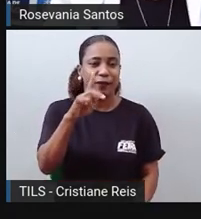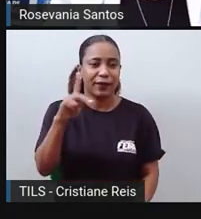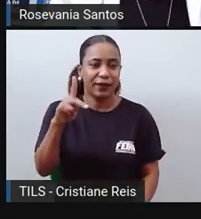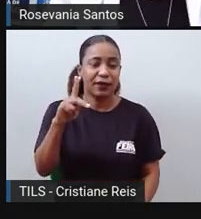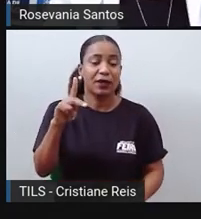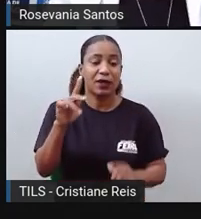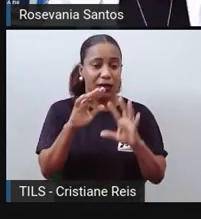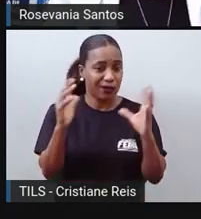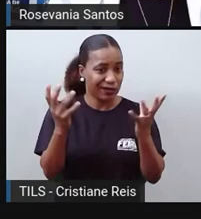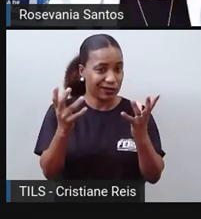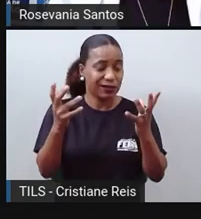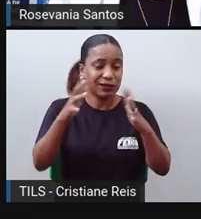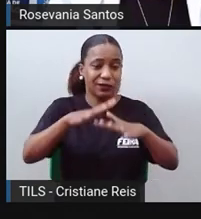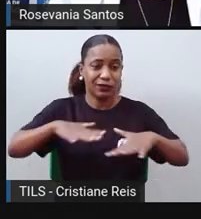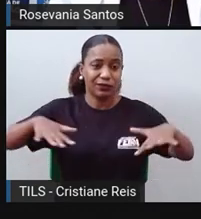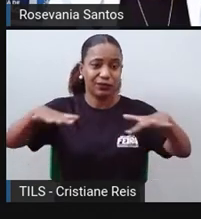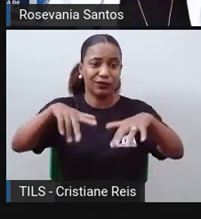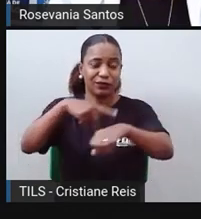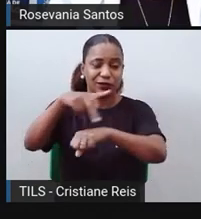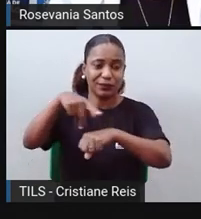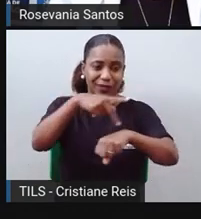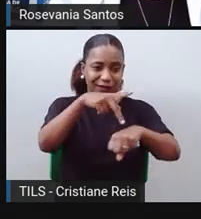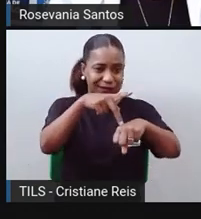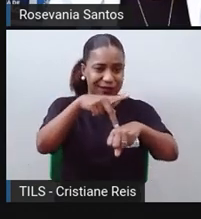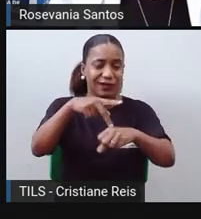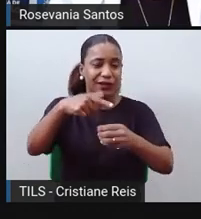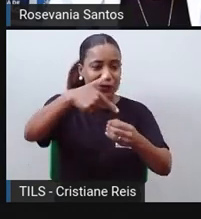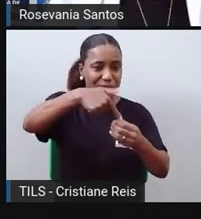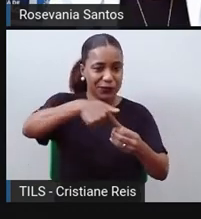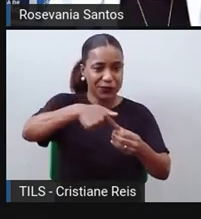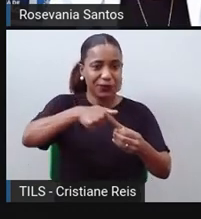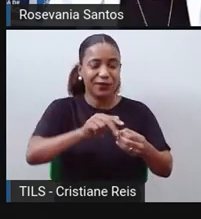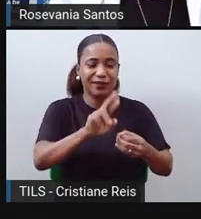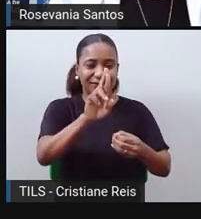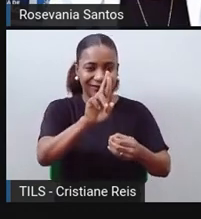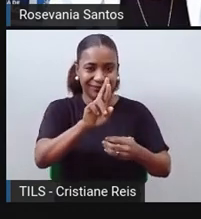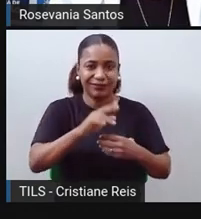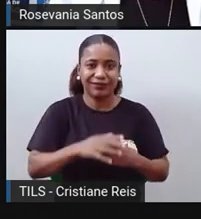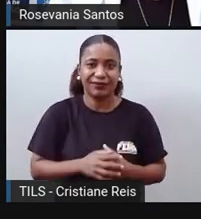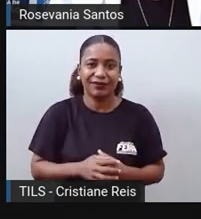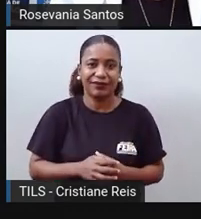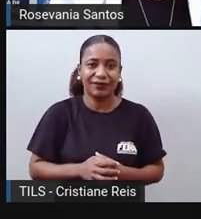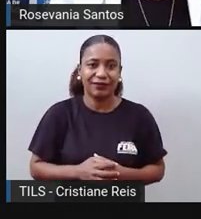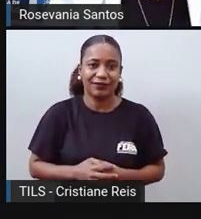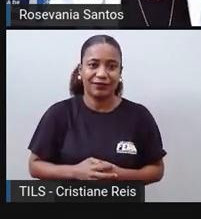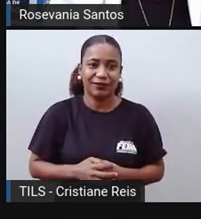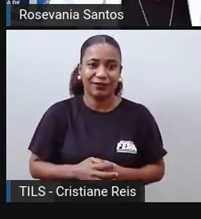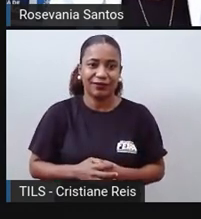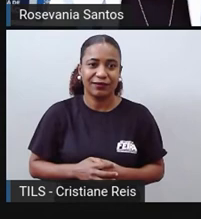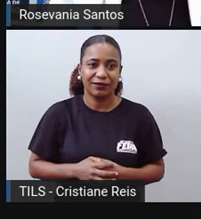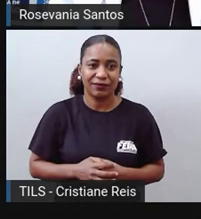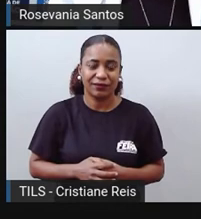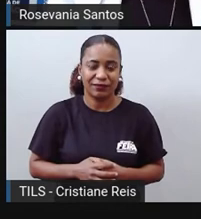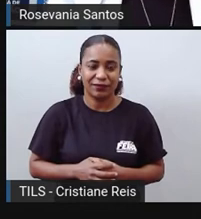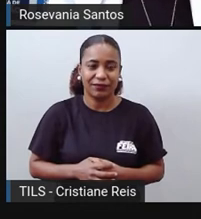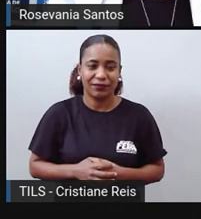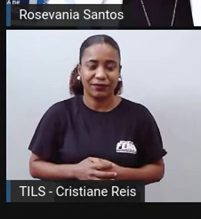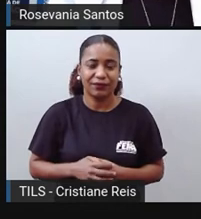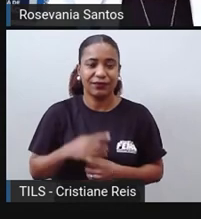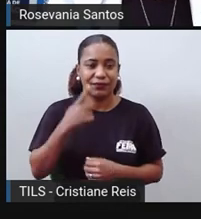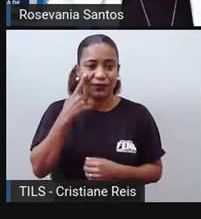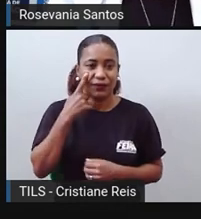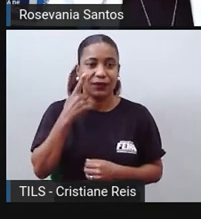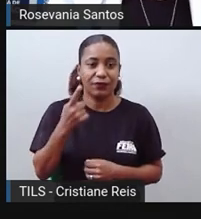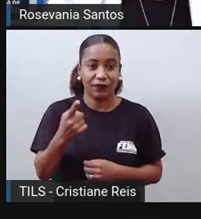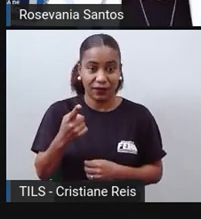de Petróleo, é, né, representada aqui, né, nessas cores lilazinhas, colocar a Arábia aqui, né, como em primeiro e em segundo. Então, vocês